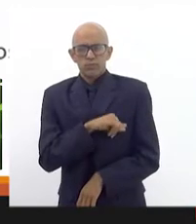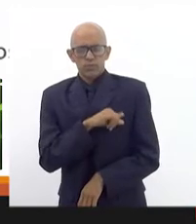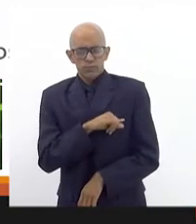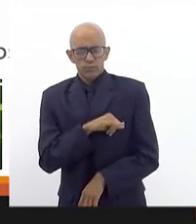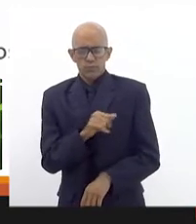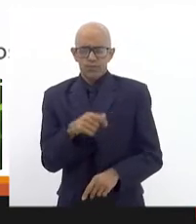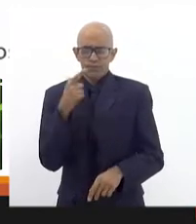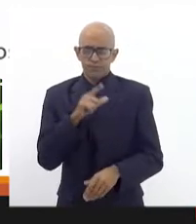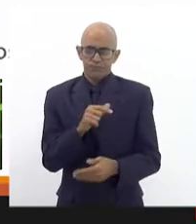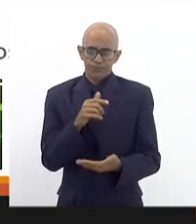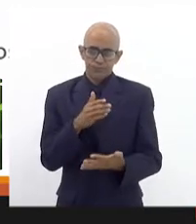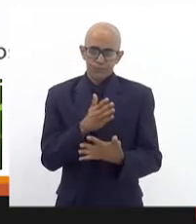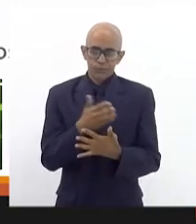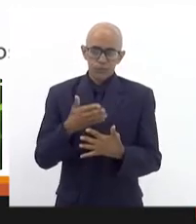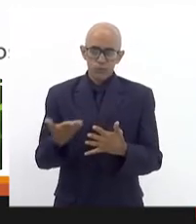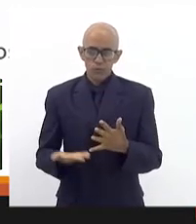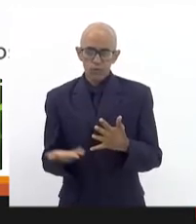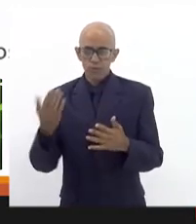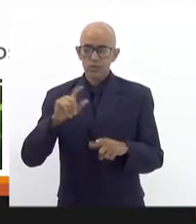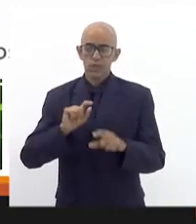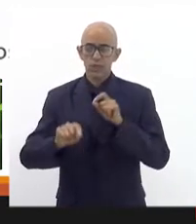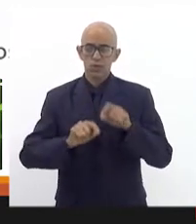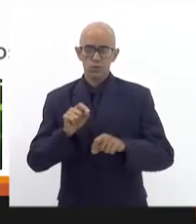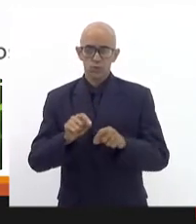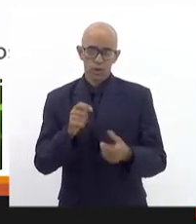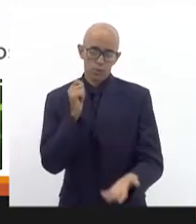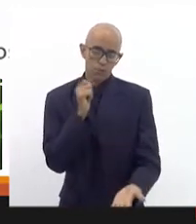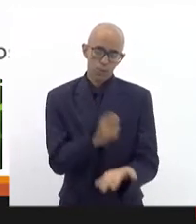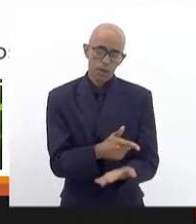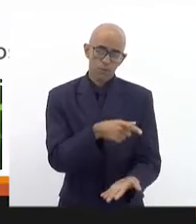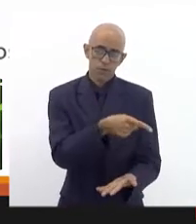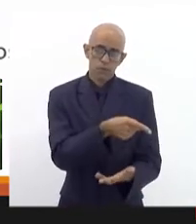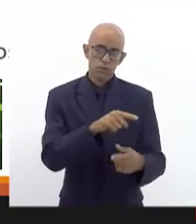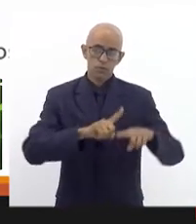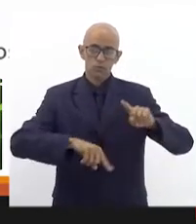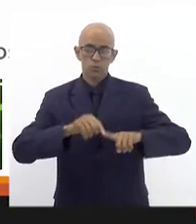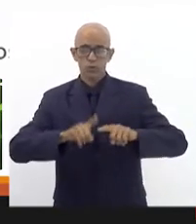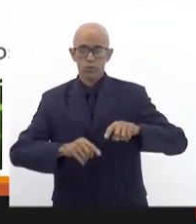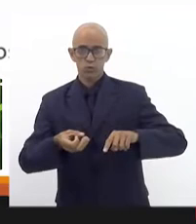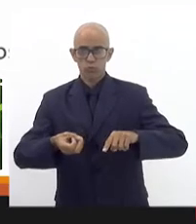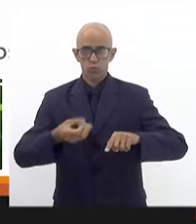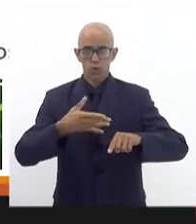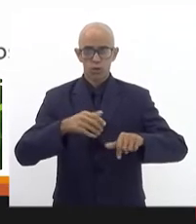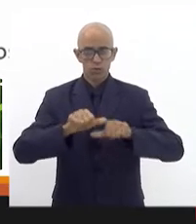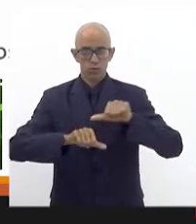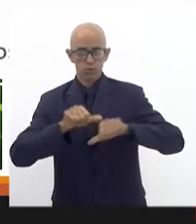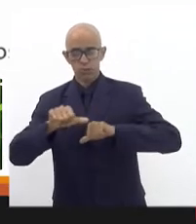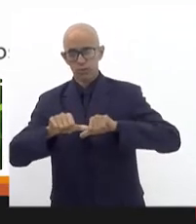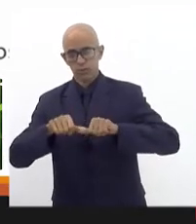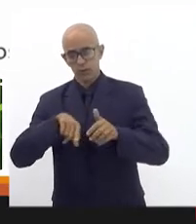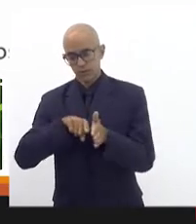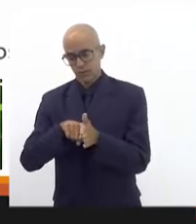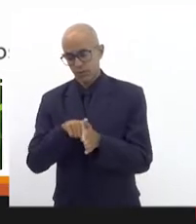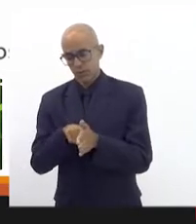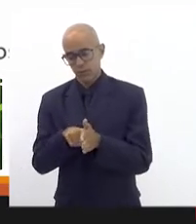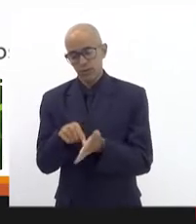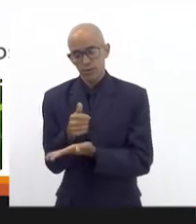financiar produtos e serviços, inovar, transformar essas pesquisas